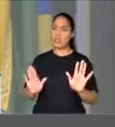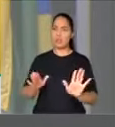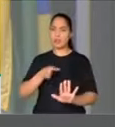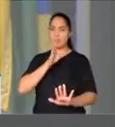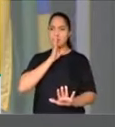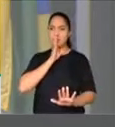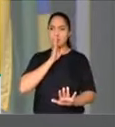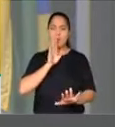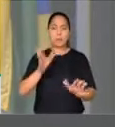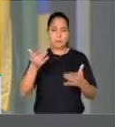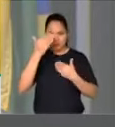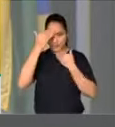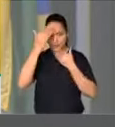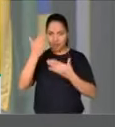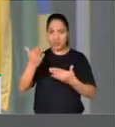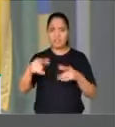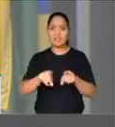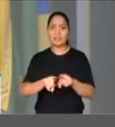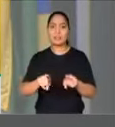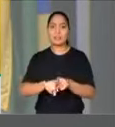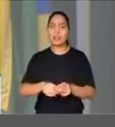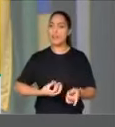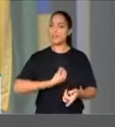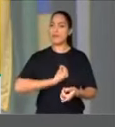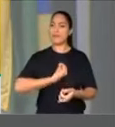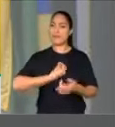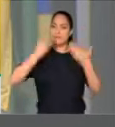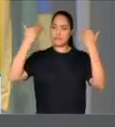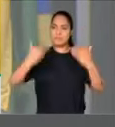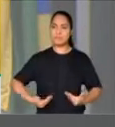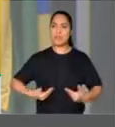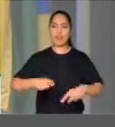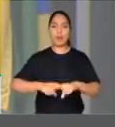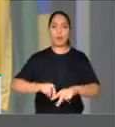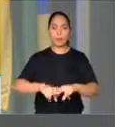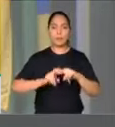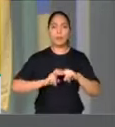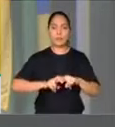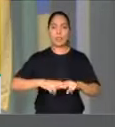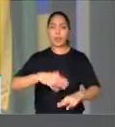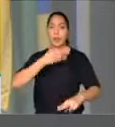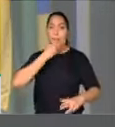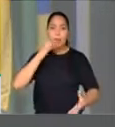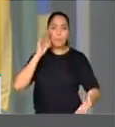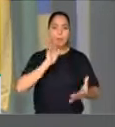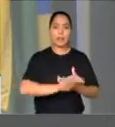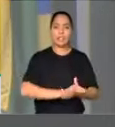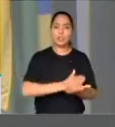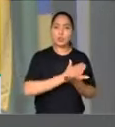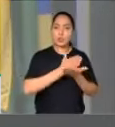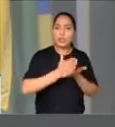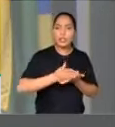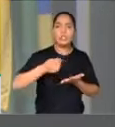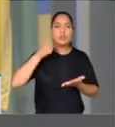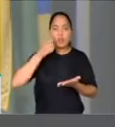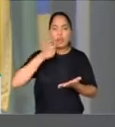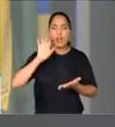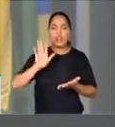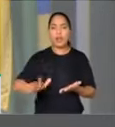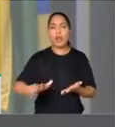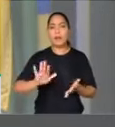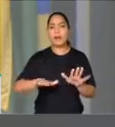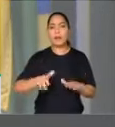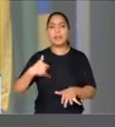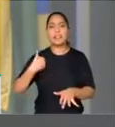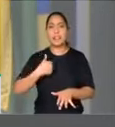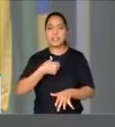mais, mas eu tenho que agradecer aqui de estar viva, porque eu arranjei um marido no começo da minha carreira, com meus 19 anos